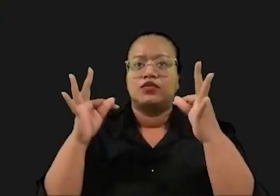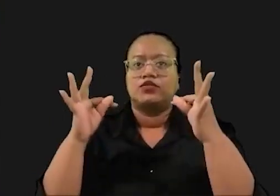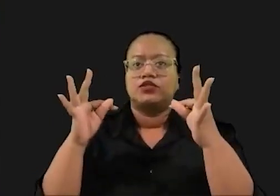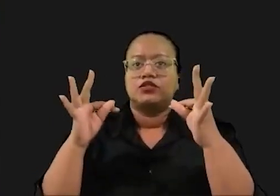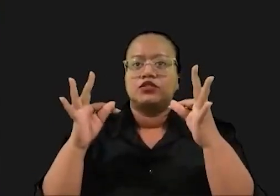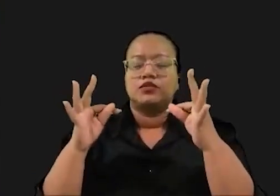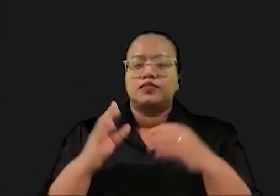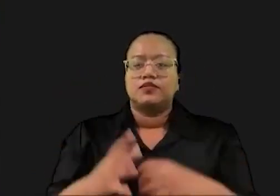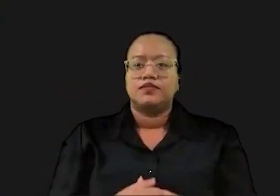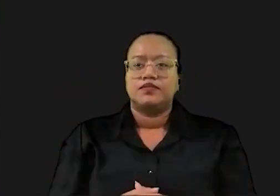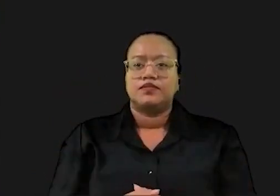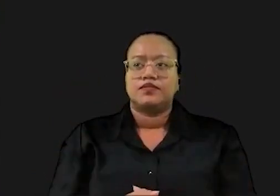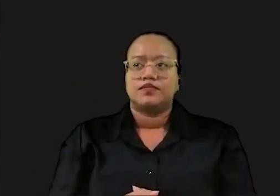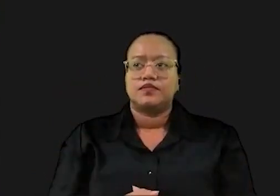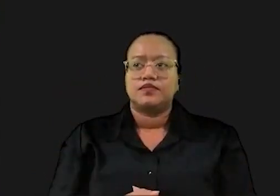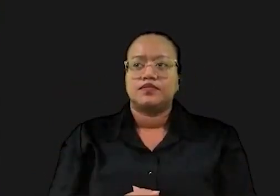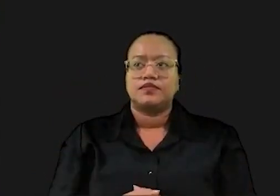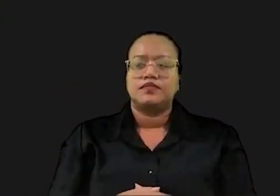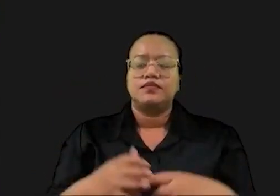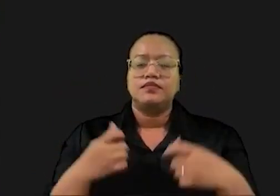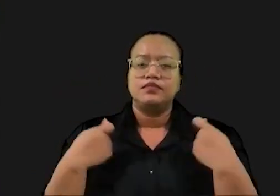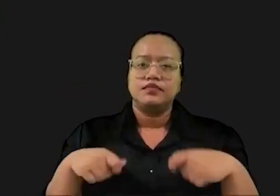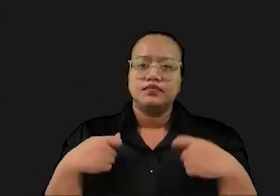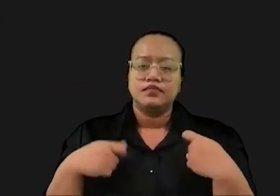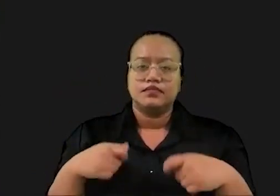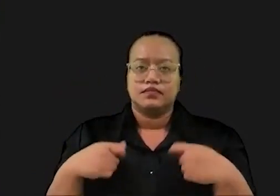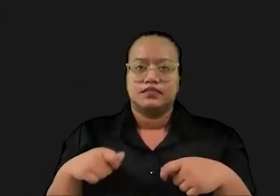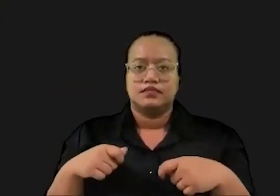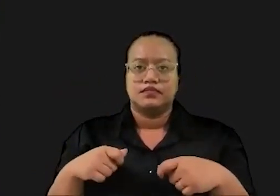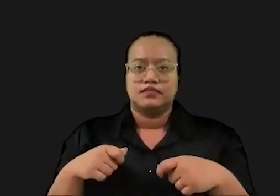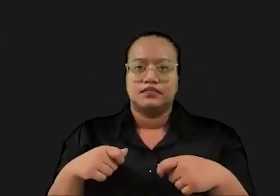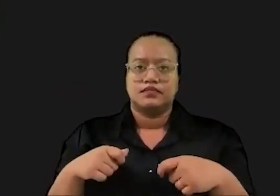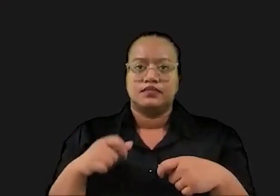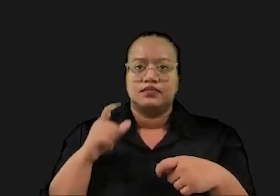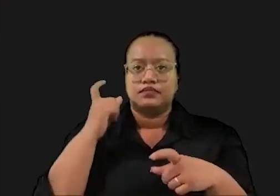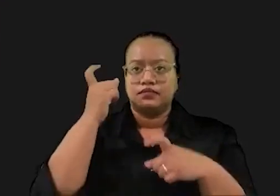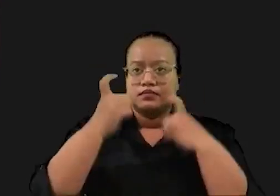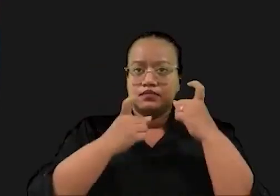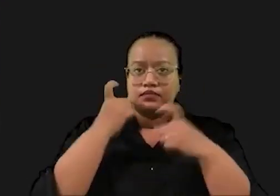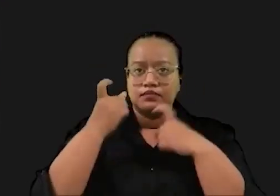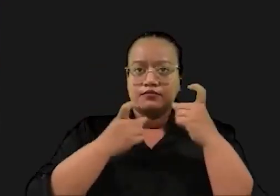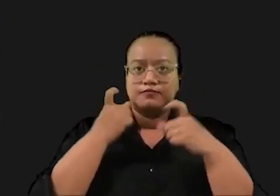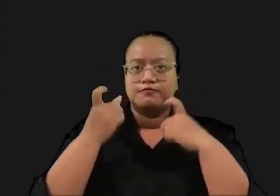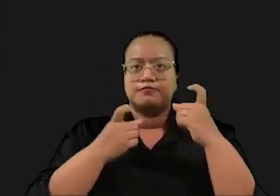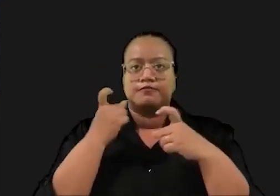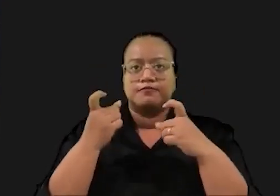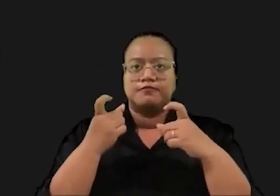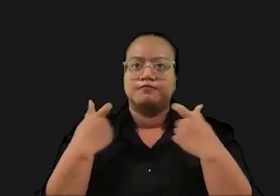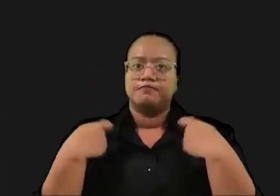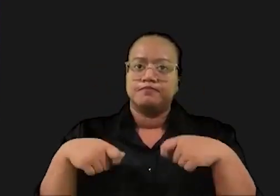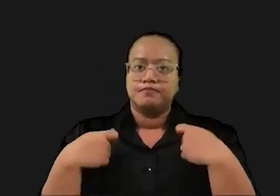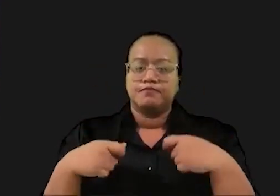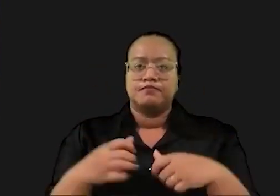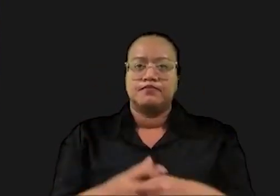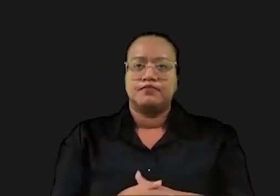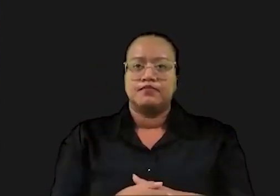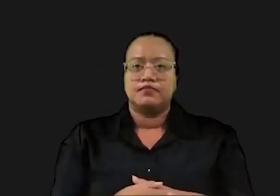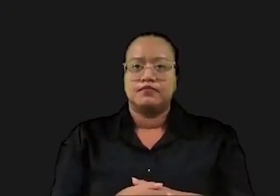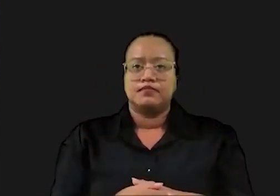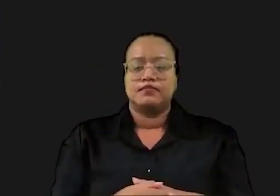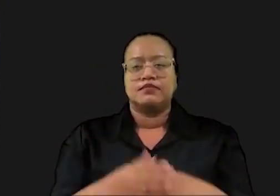devemos ter essa preocupação, né? Essa preocupação ética. Então, eu te agradeço demais,